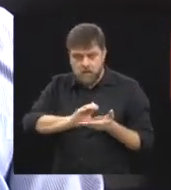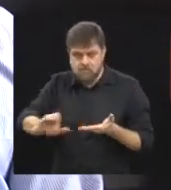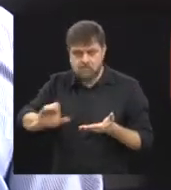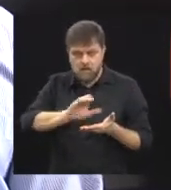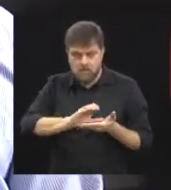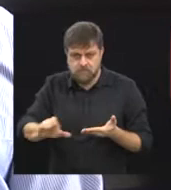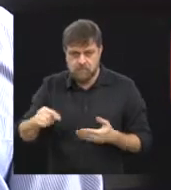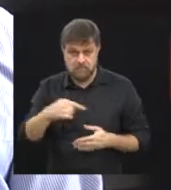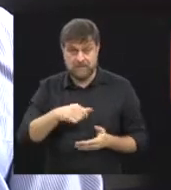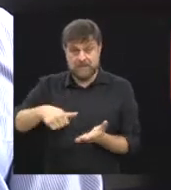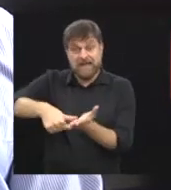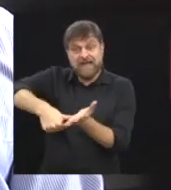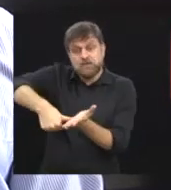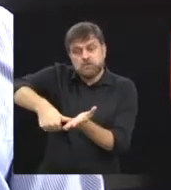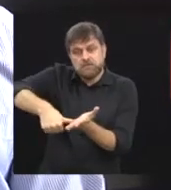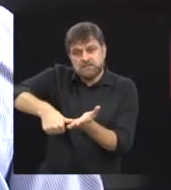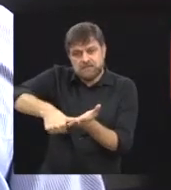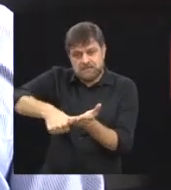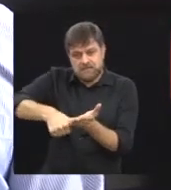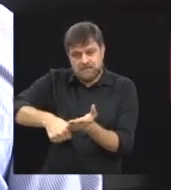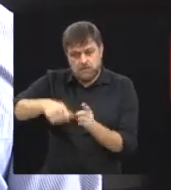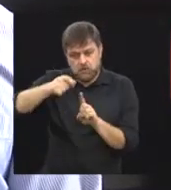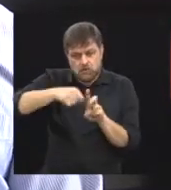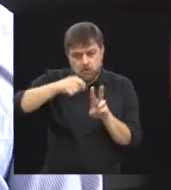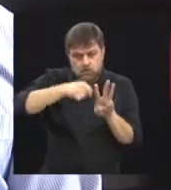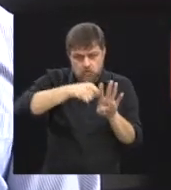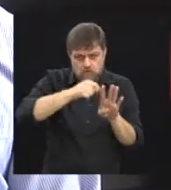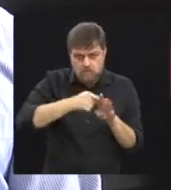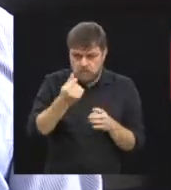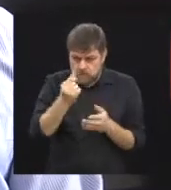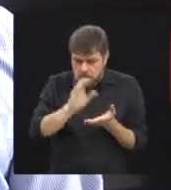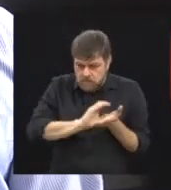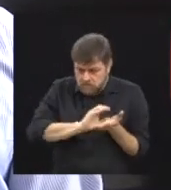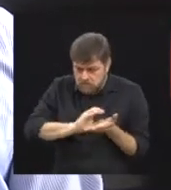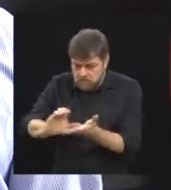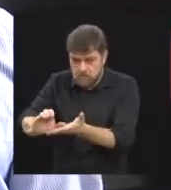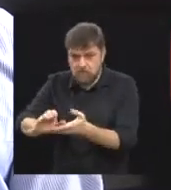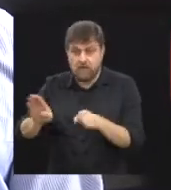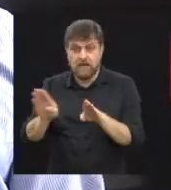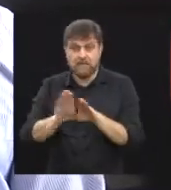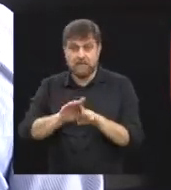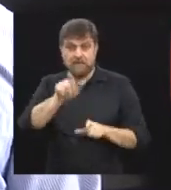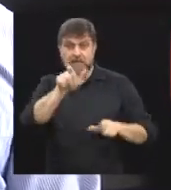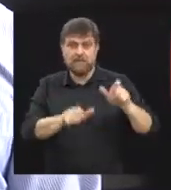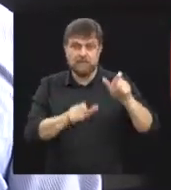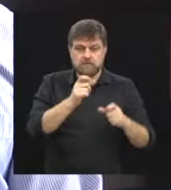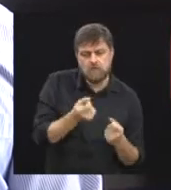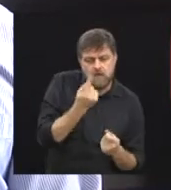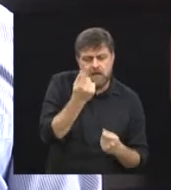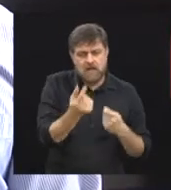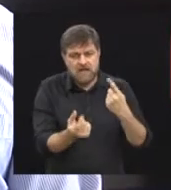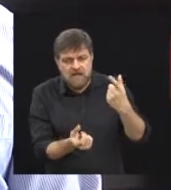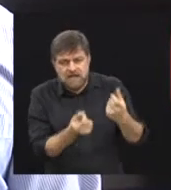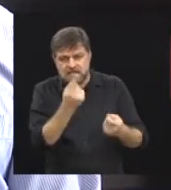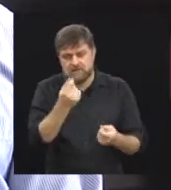da sociedade, são associados nossos, que podem contribuir mensalmente, e são aqueles doadores